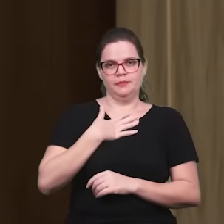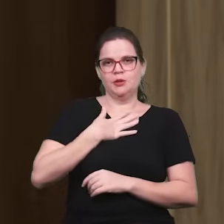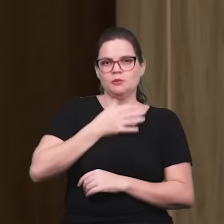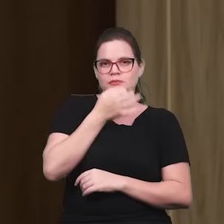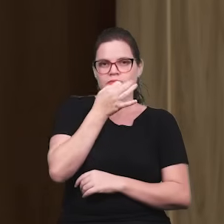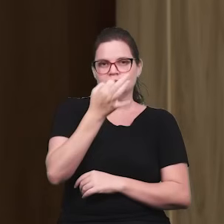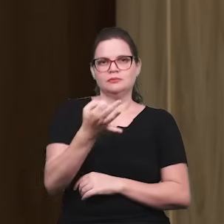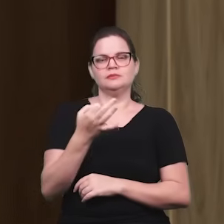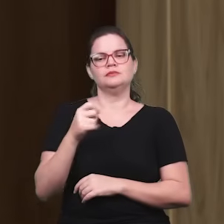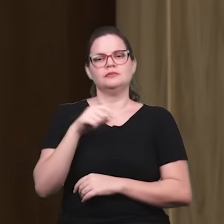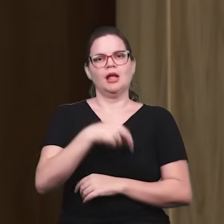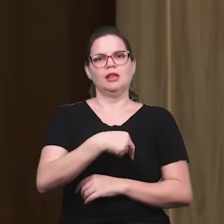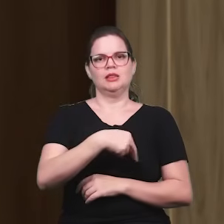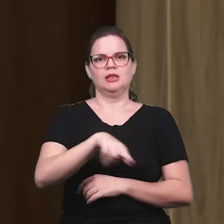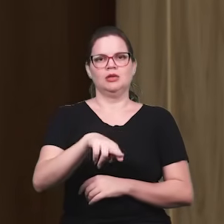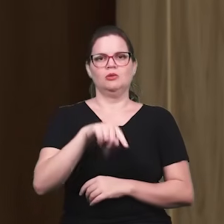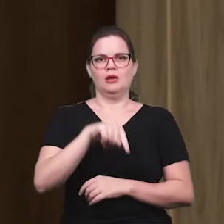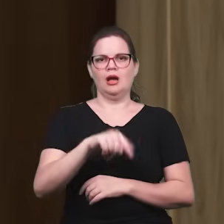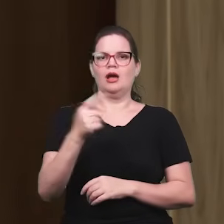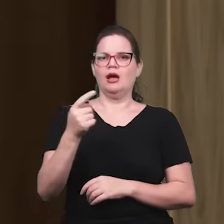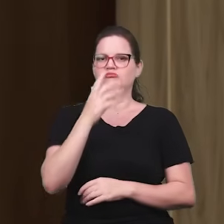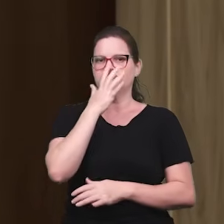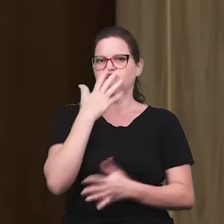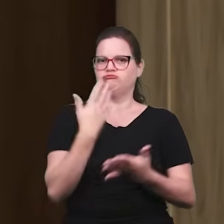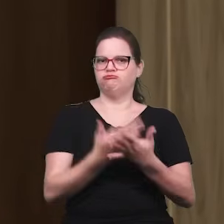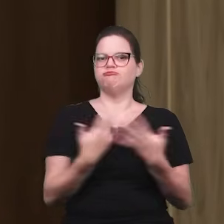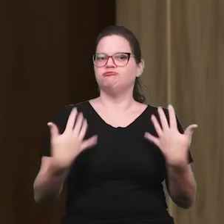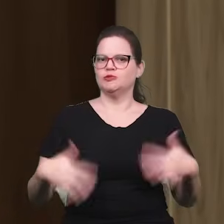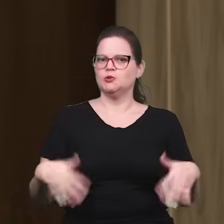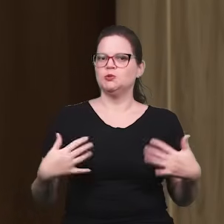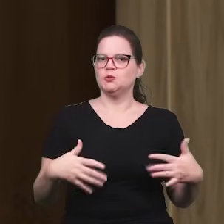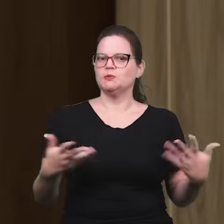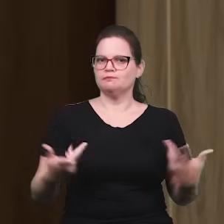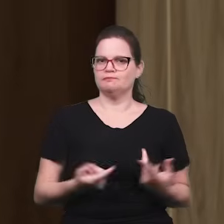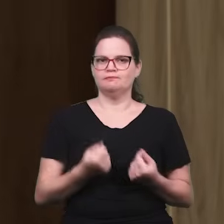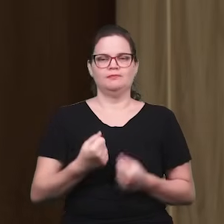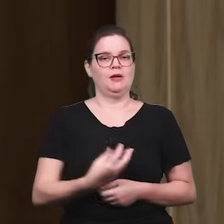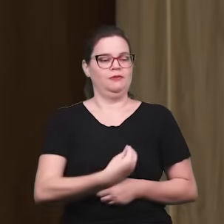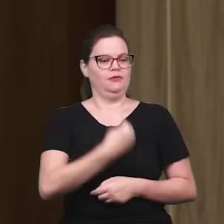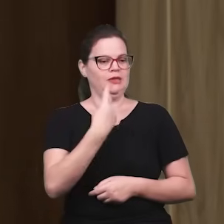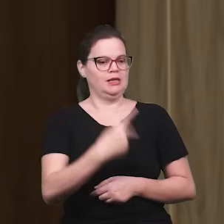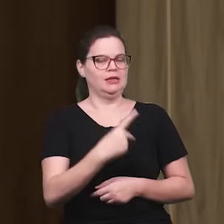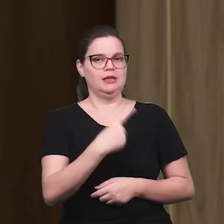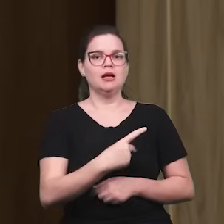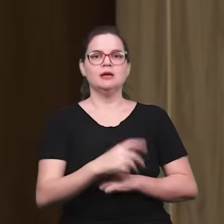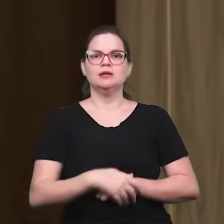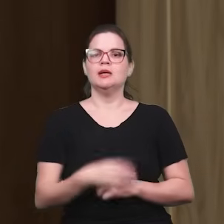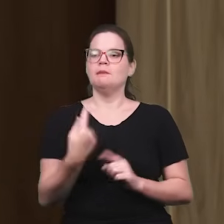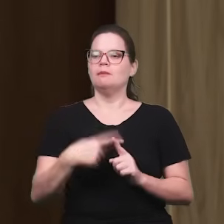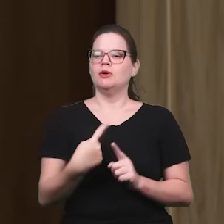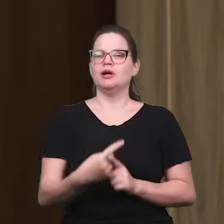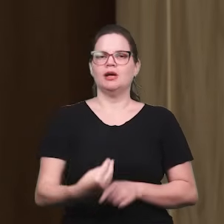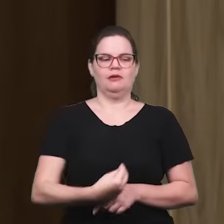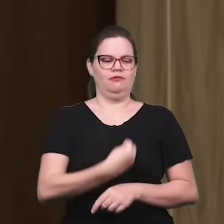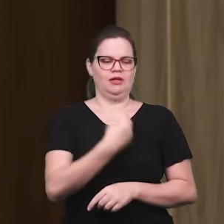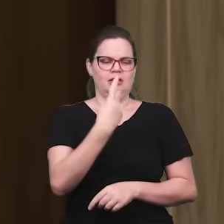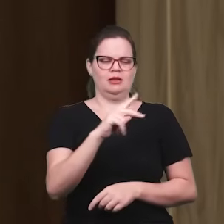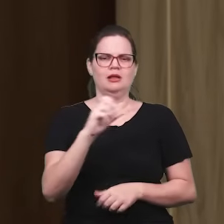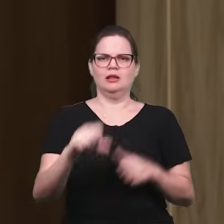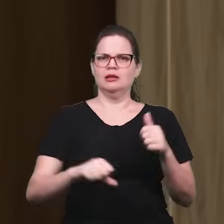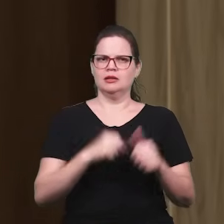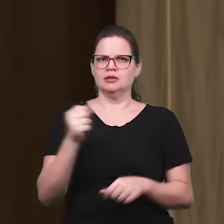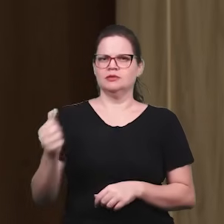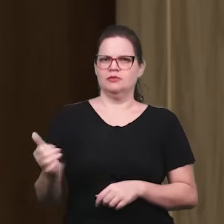de Nicodemos como um homem notável, né? A sua vida, a sua transformação, nós vamos ver